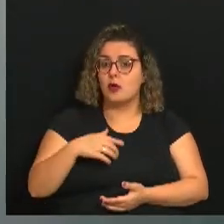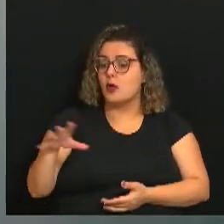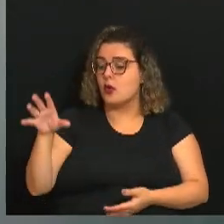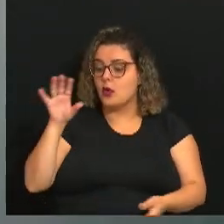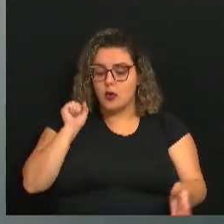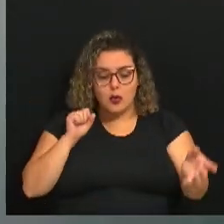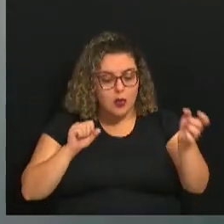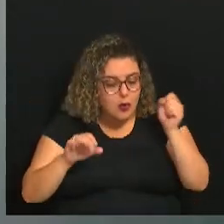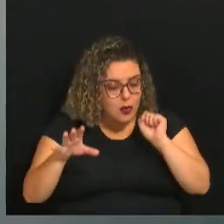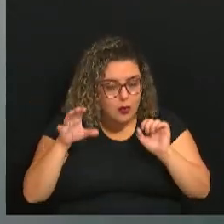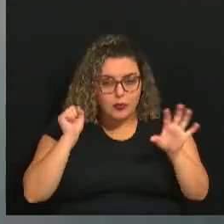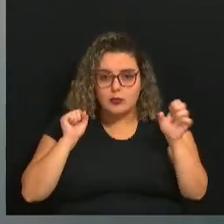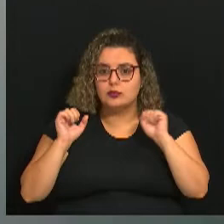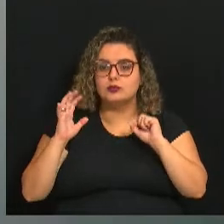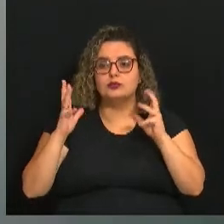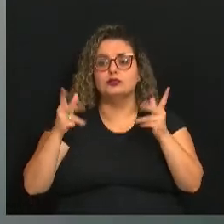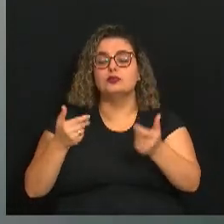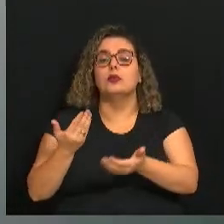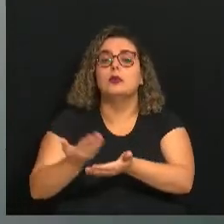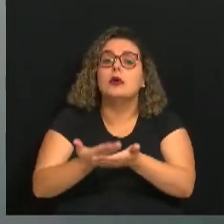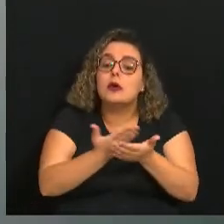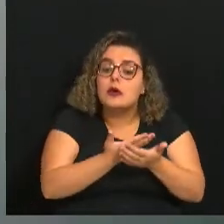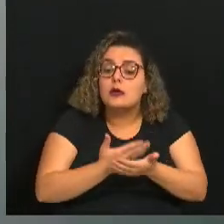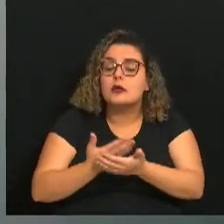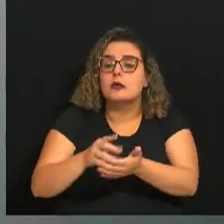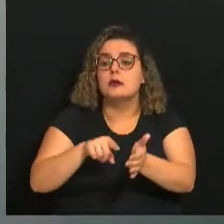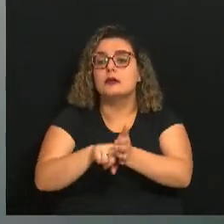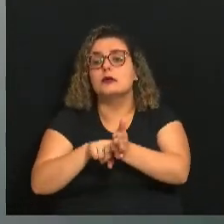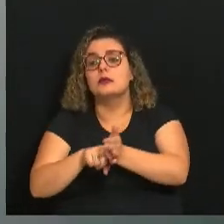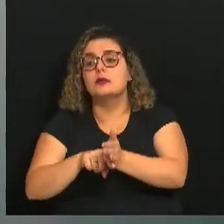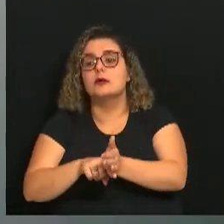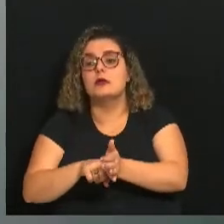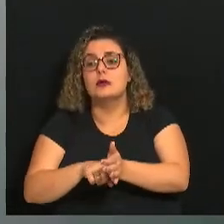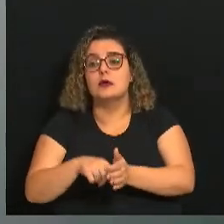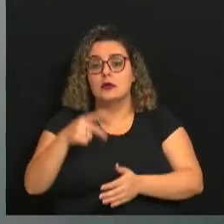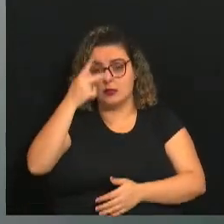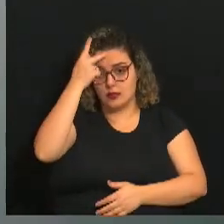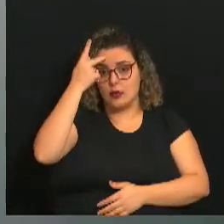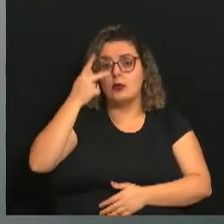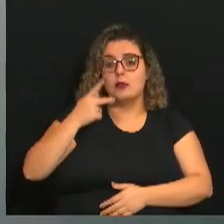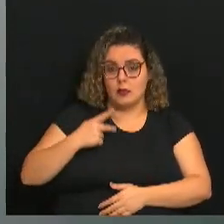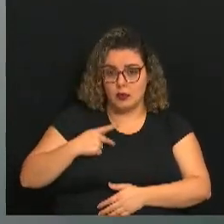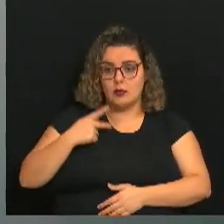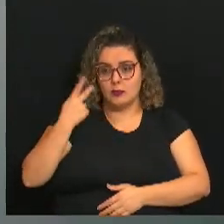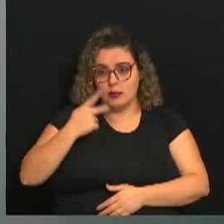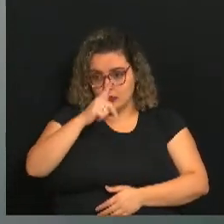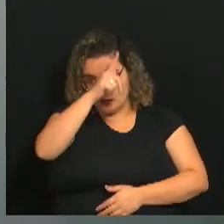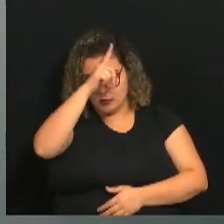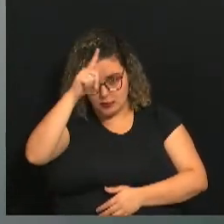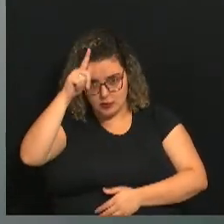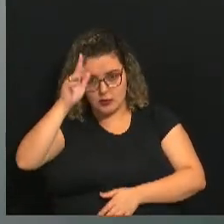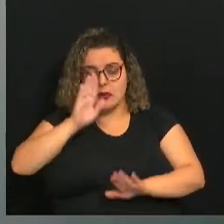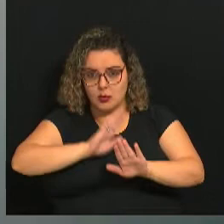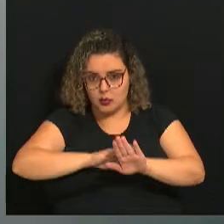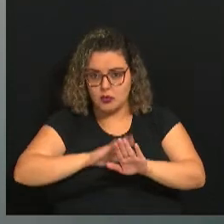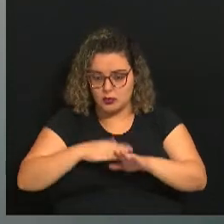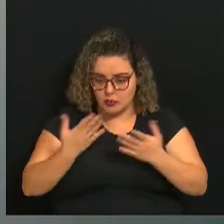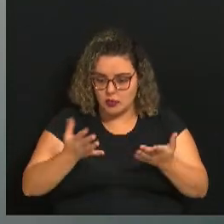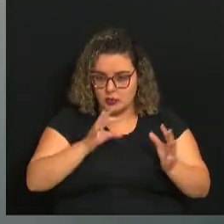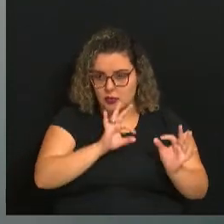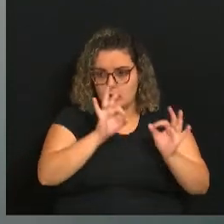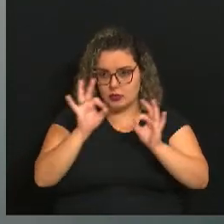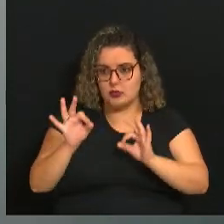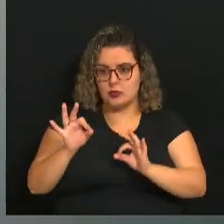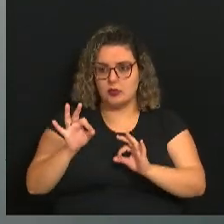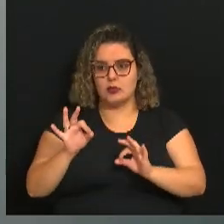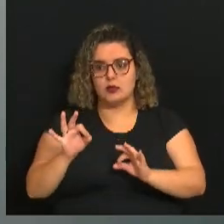frentes, inclusive o próprio vereador, que é muito atuante nisso aí, no acompanhamento disso aí, a gente está